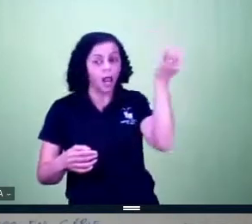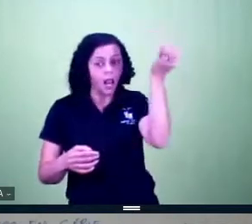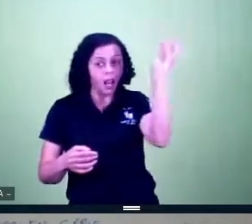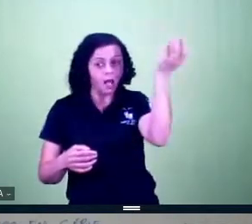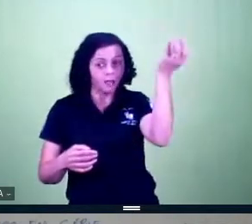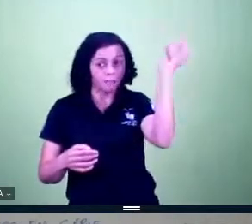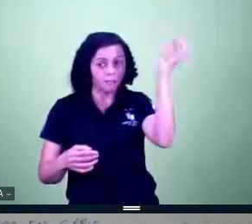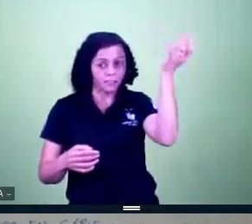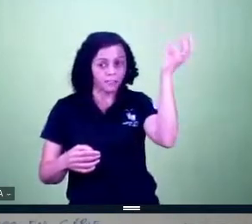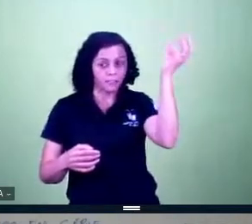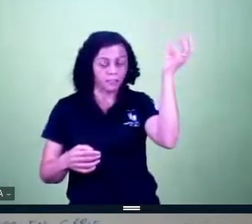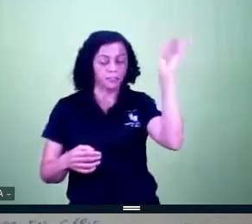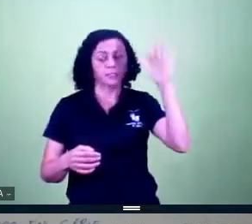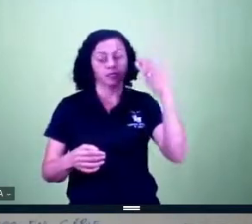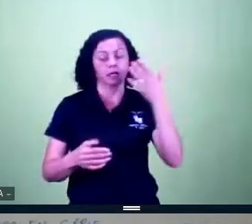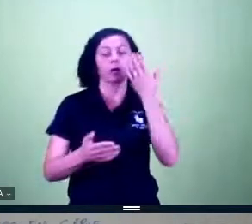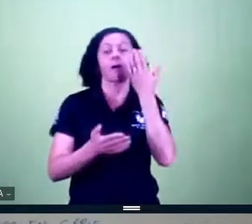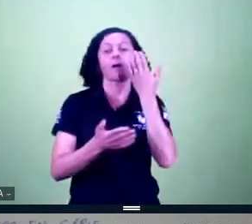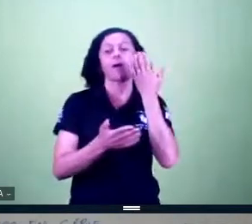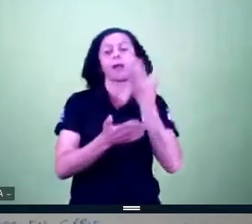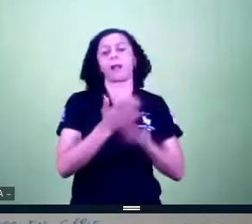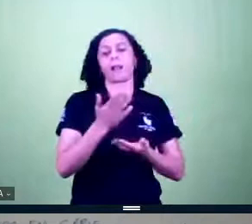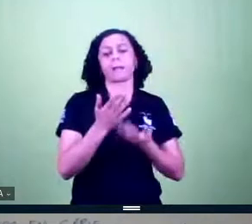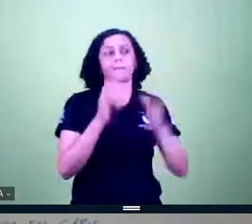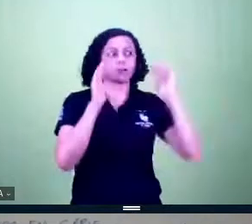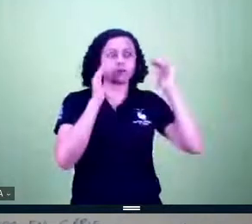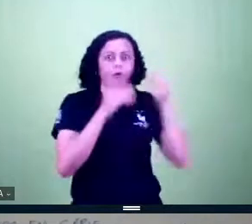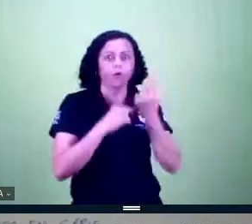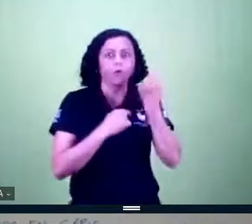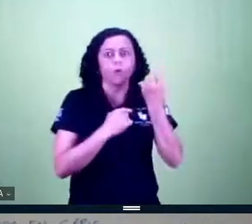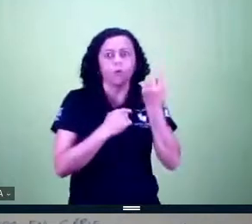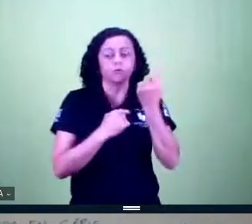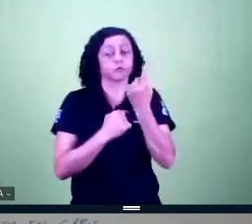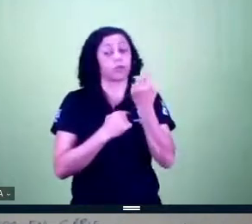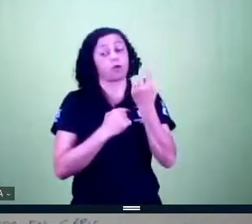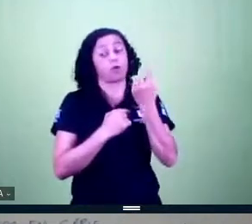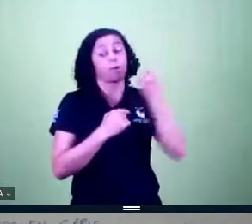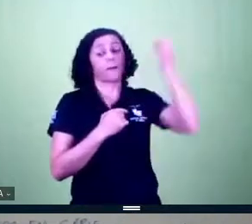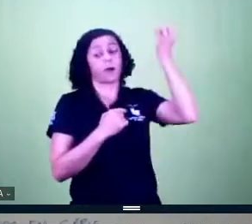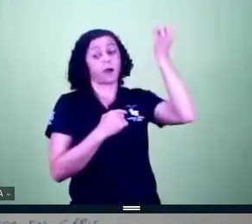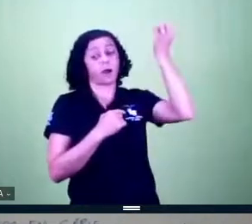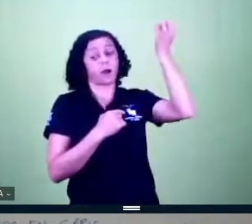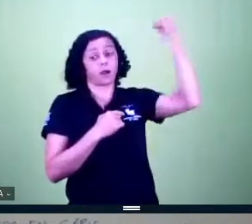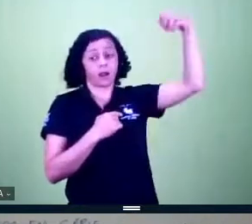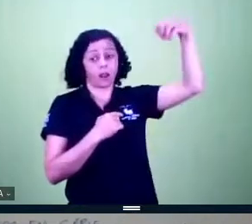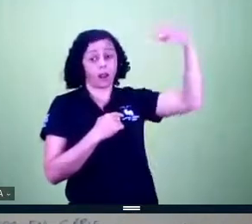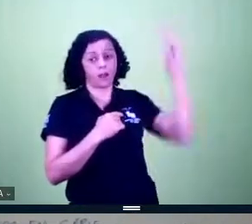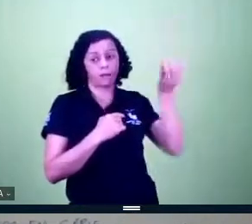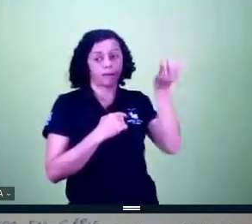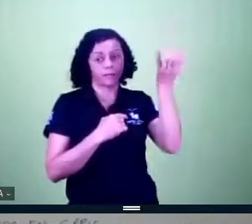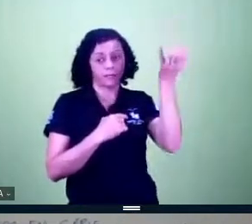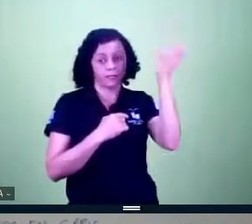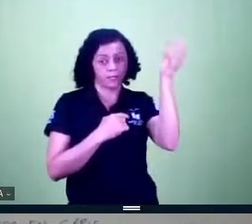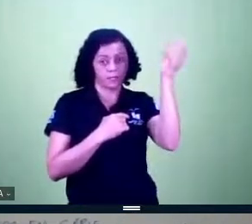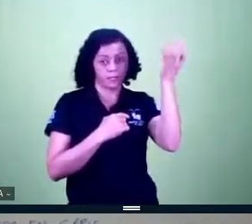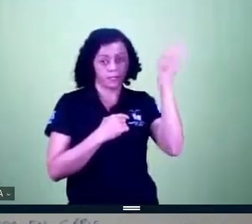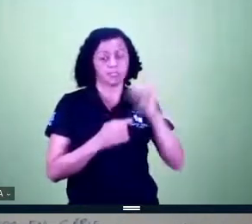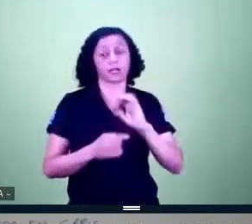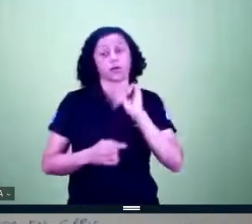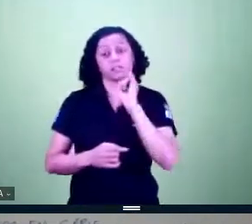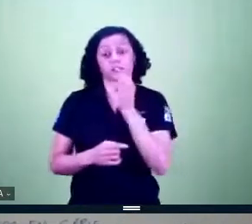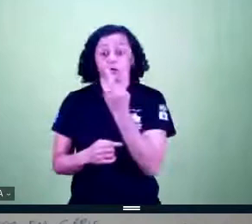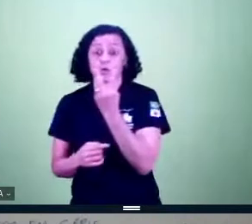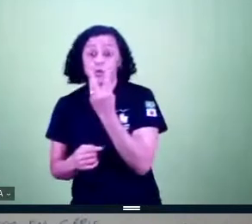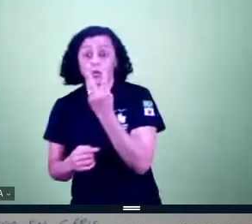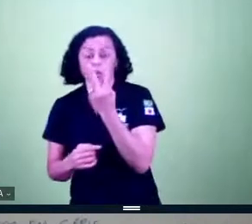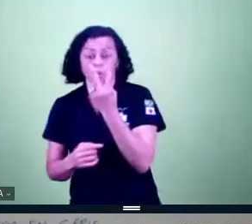total, a queda de tensão total vai ser em cima da lâmpada. Só tem ela ligada, né? Não tem mais nada em série com a lâmpada. Agora, se eu ligo duas lâmpadas em